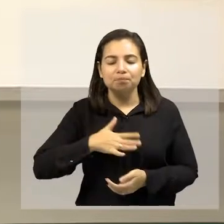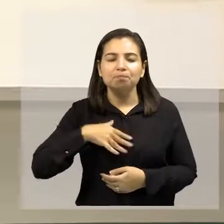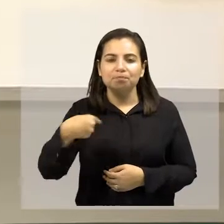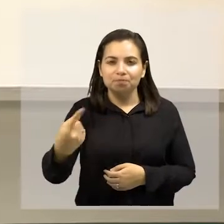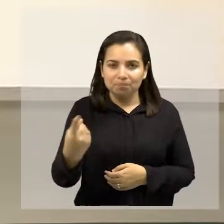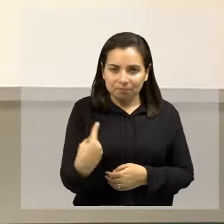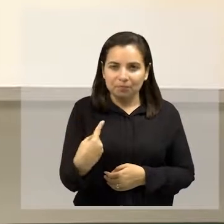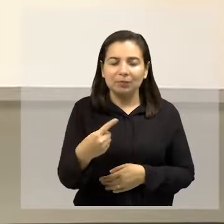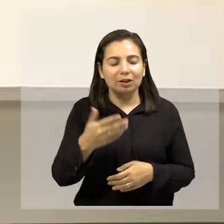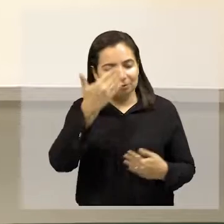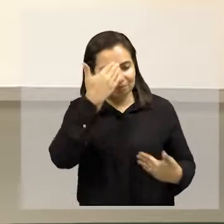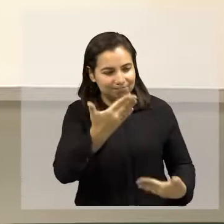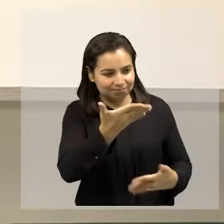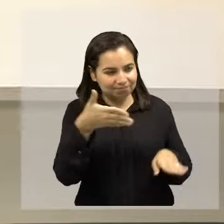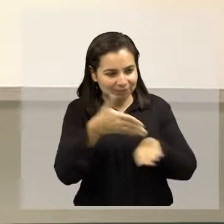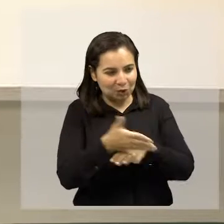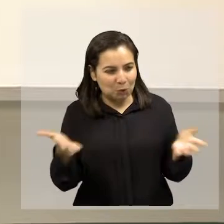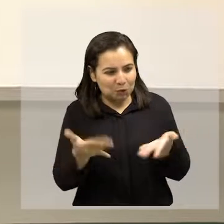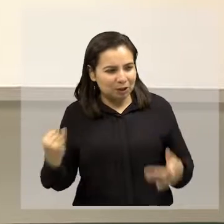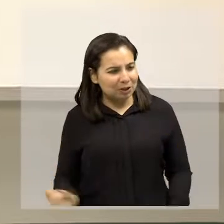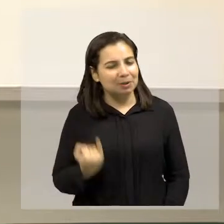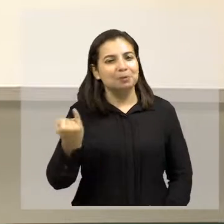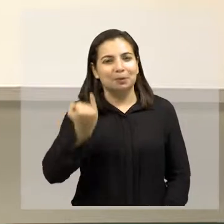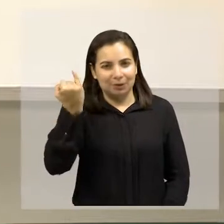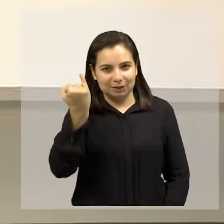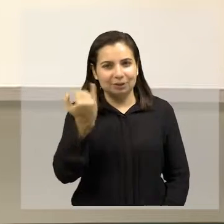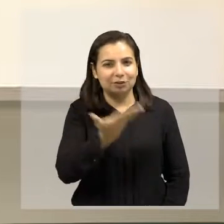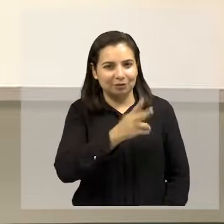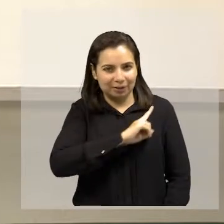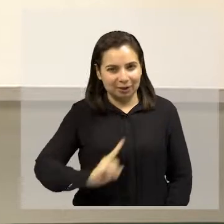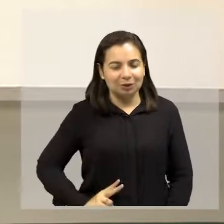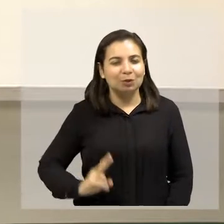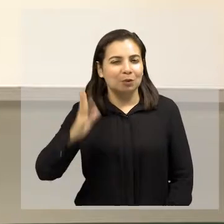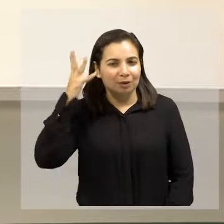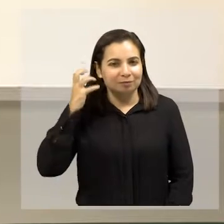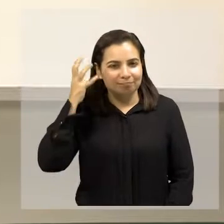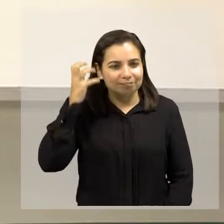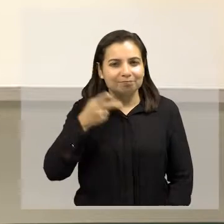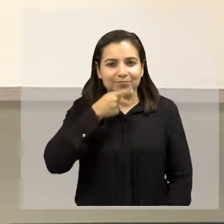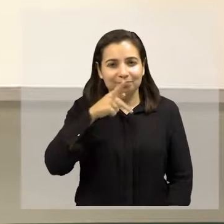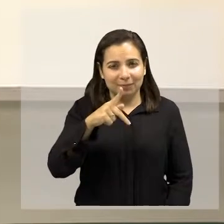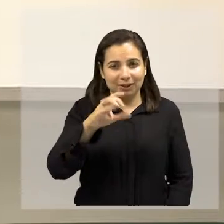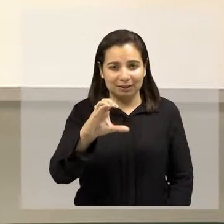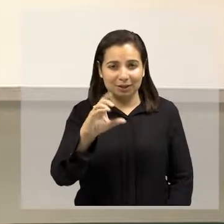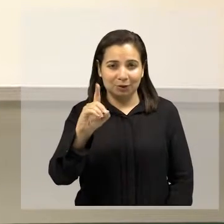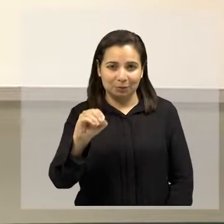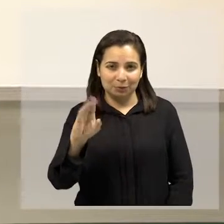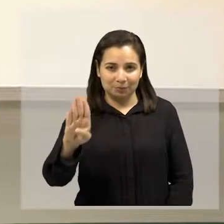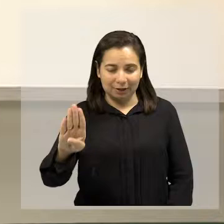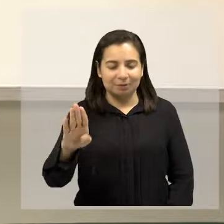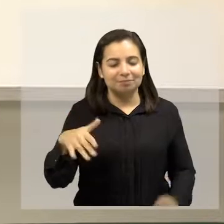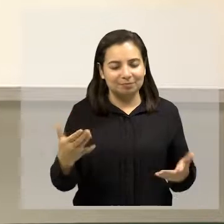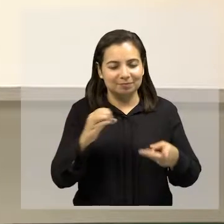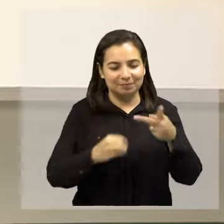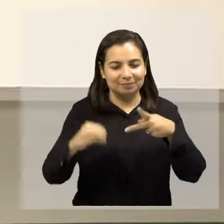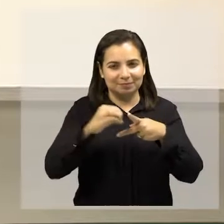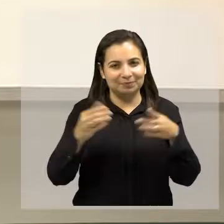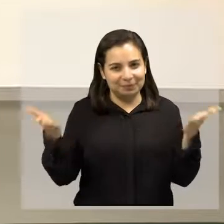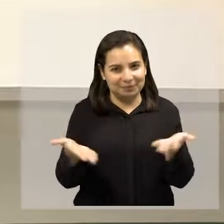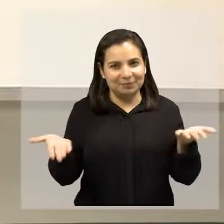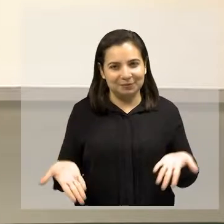intervalo e agradecemos a sua participação importantíssima, vereador Evaldo Lima, do PCdoB, aqui no programa Pela Ordem.